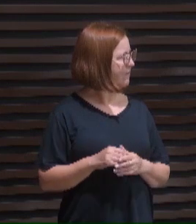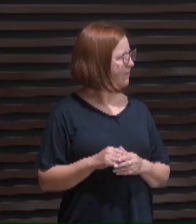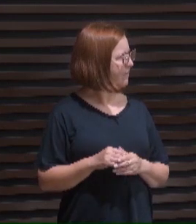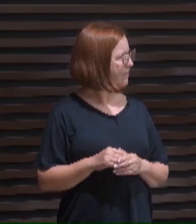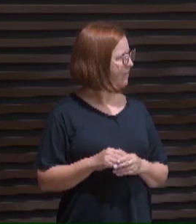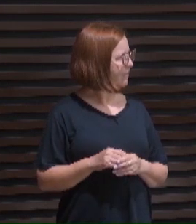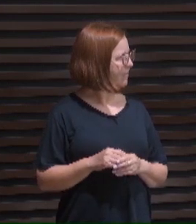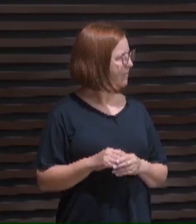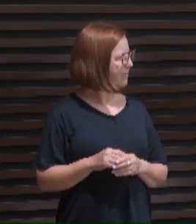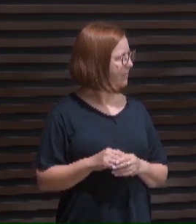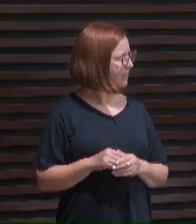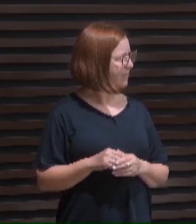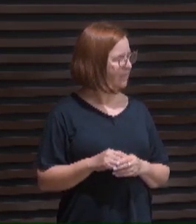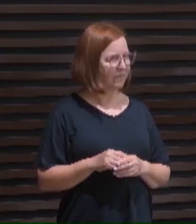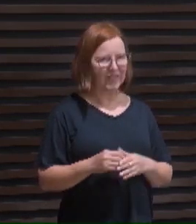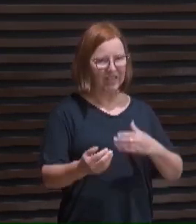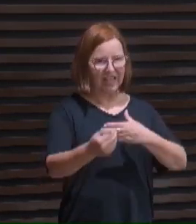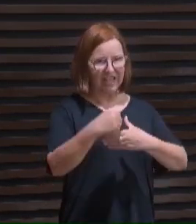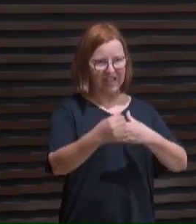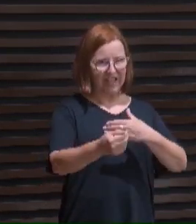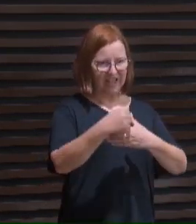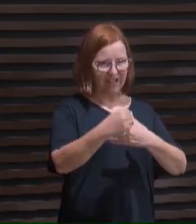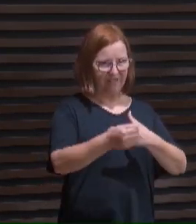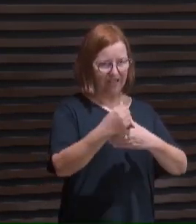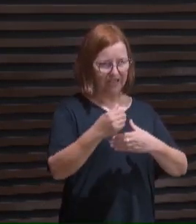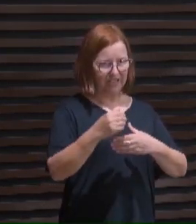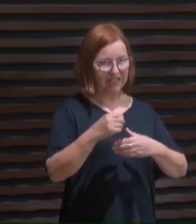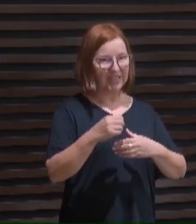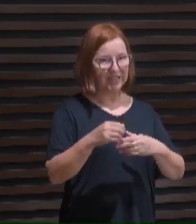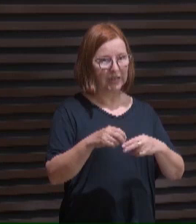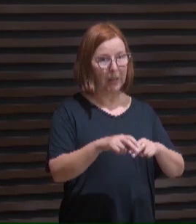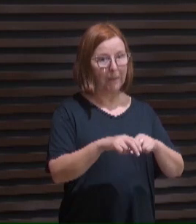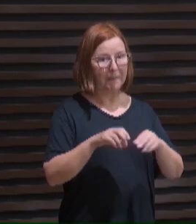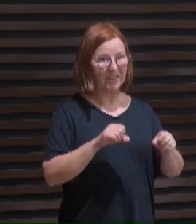pelas doutrinas dos demônios e pelos